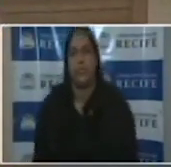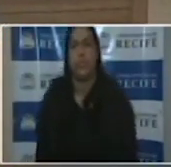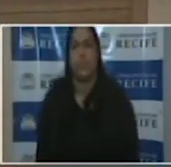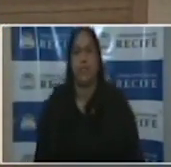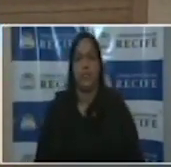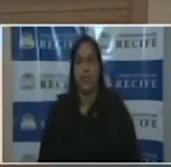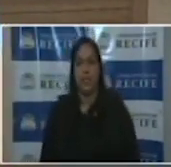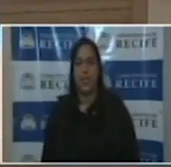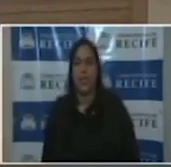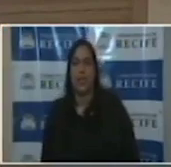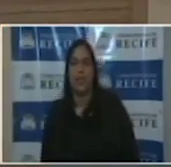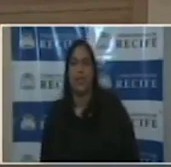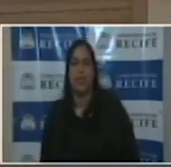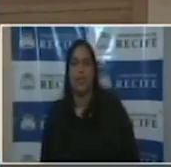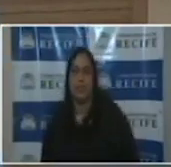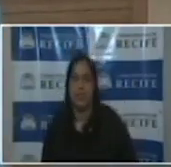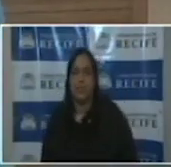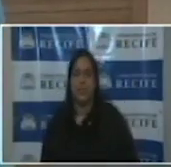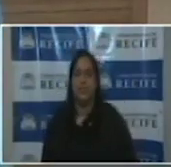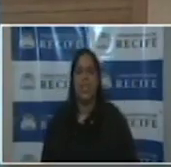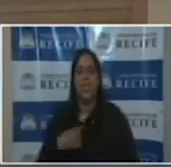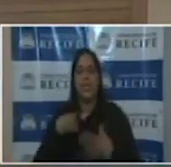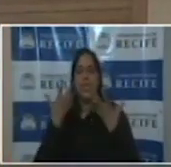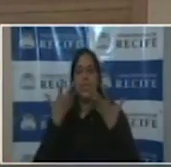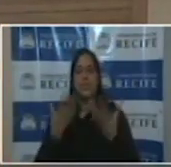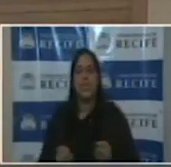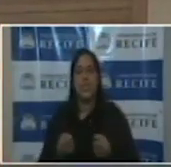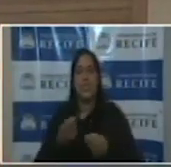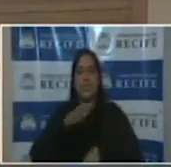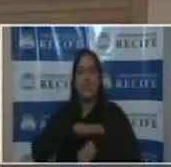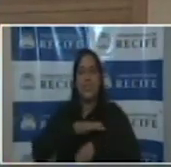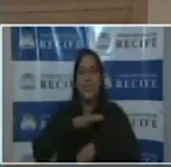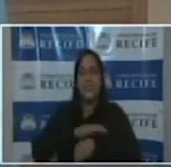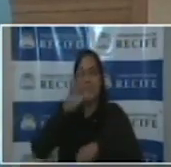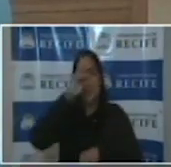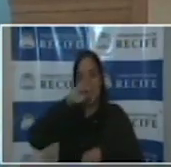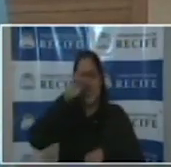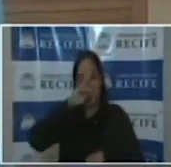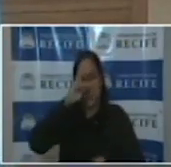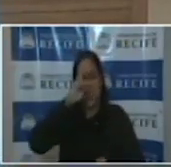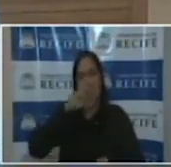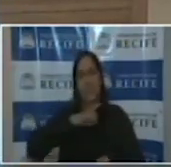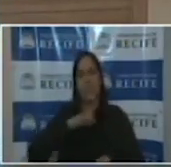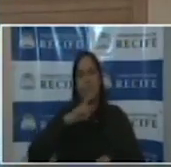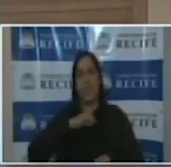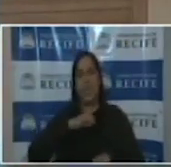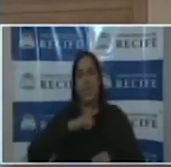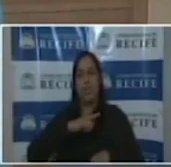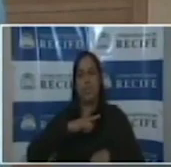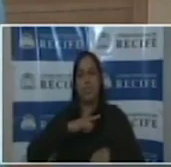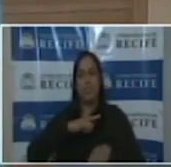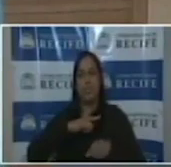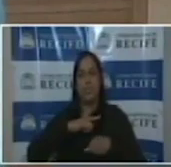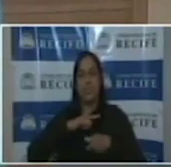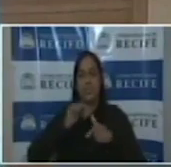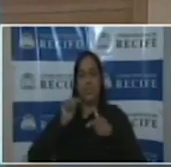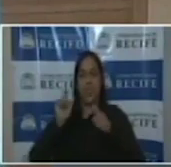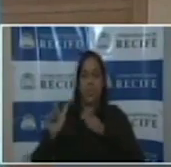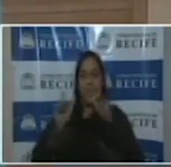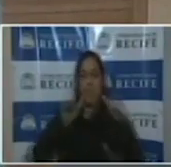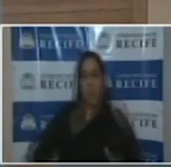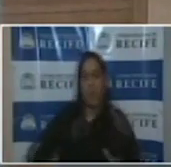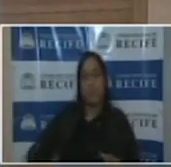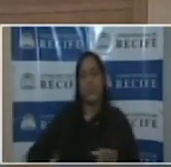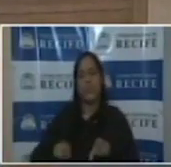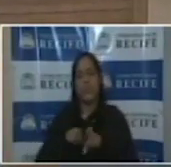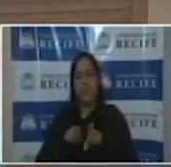nesse momento histórico a gente tenha logradouros, monumentos, espaços públicos ou